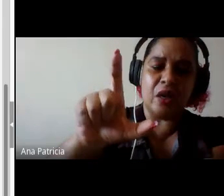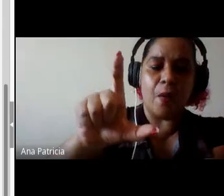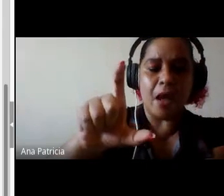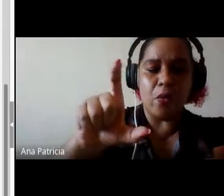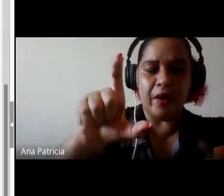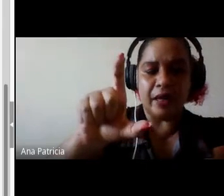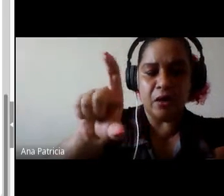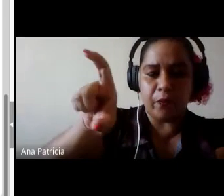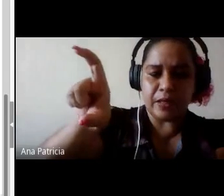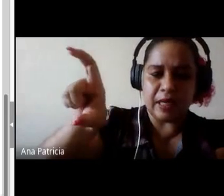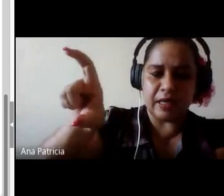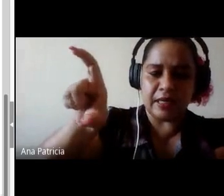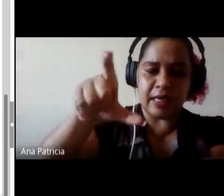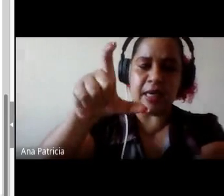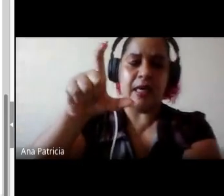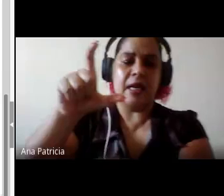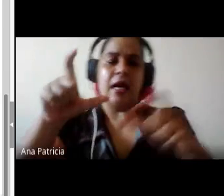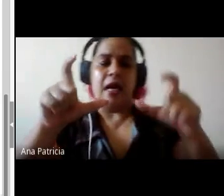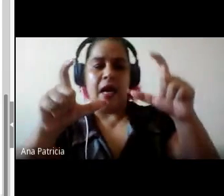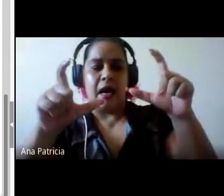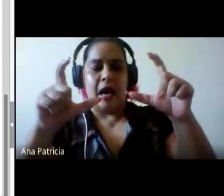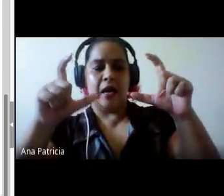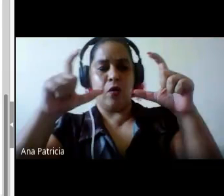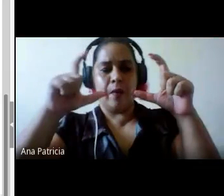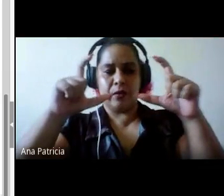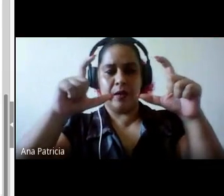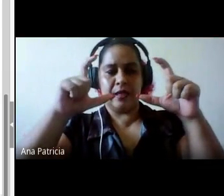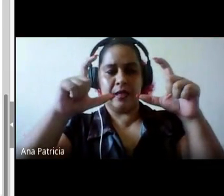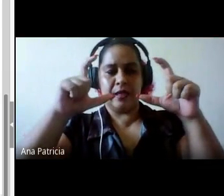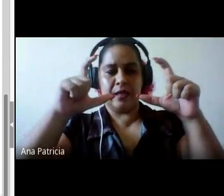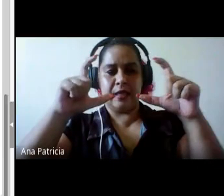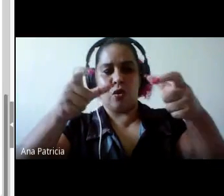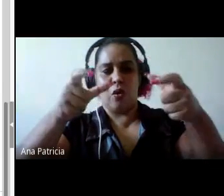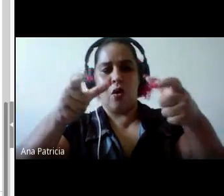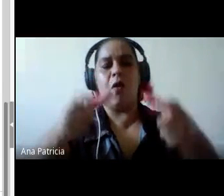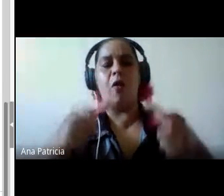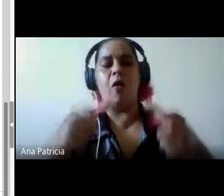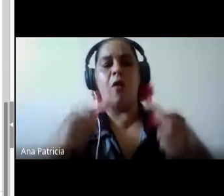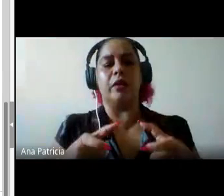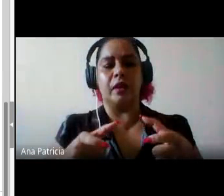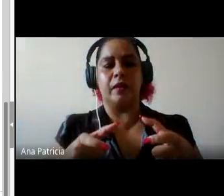indicador, eles ficam meio curvadinho, como fosse a letra C. Aí eu começo com eles assim embaixo, ó.